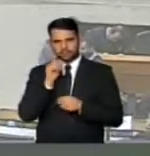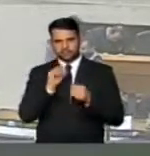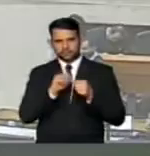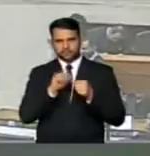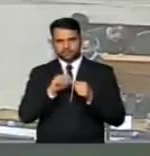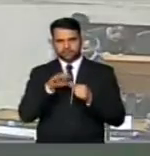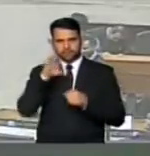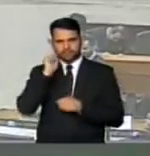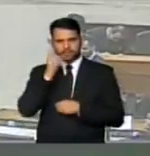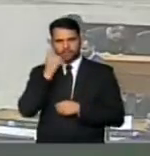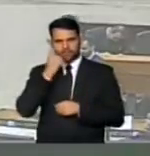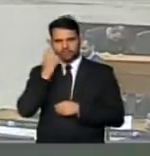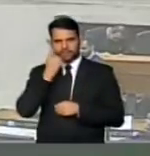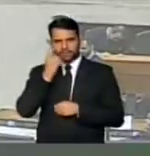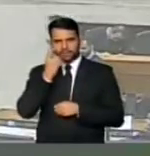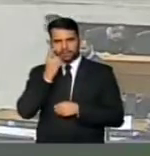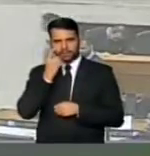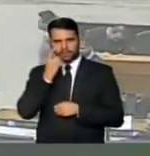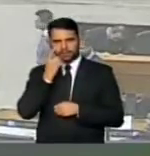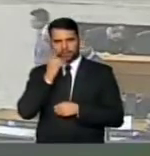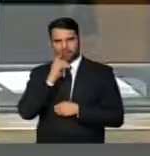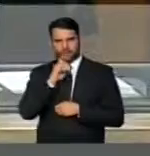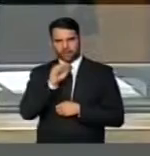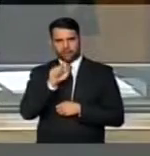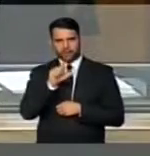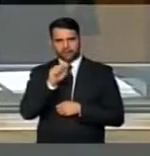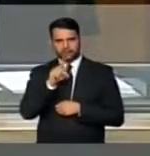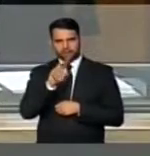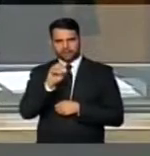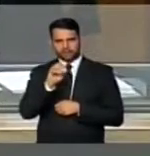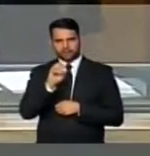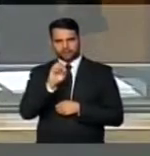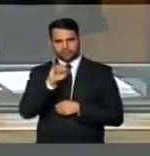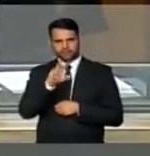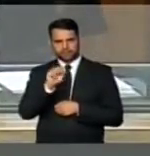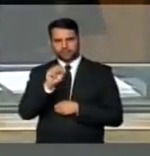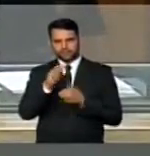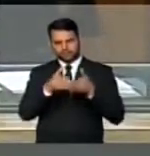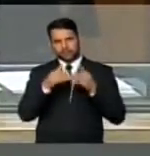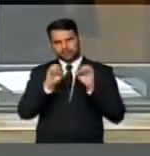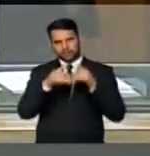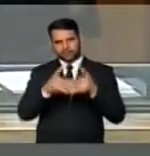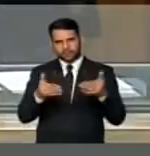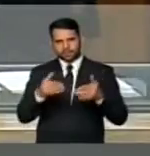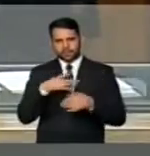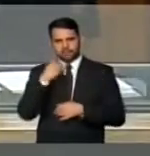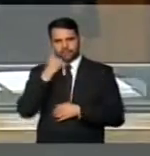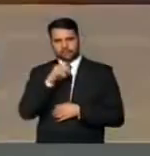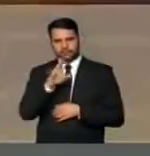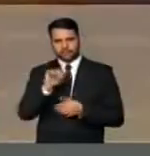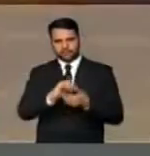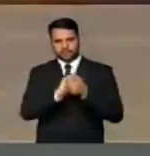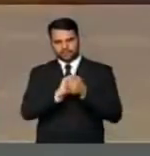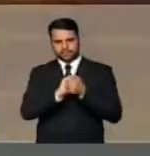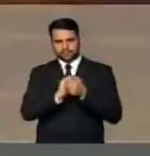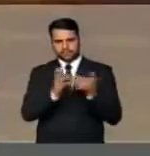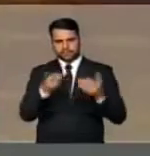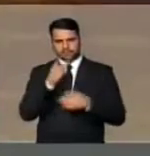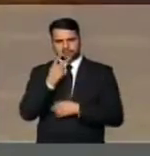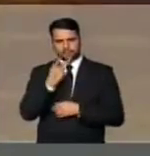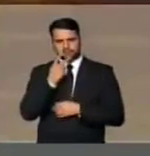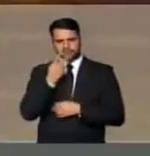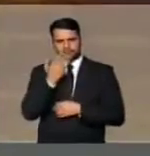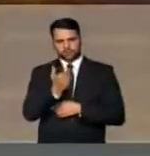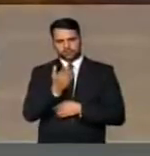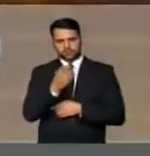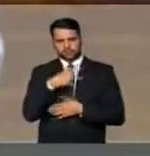vamos ouvir a deputada Alice Portugal. Logo depois, deputado Ivan, por favor. Vou finalizar. Deputado Ivan, para saudá-lo, dizer que a